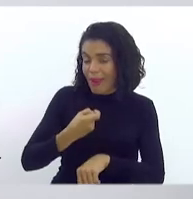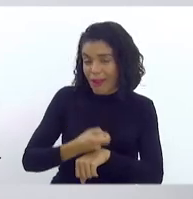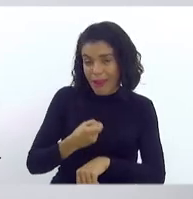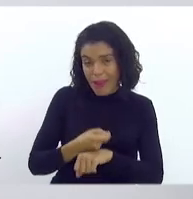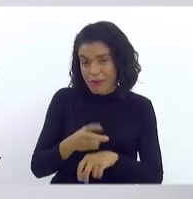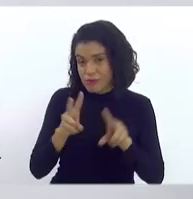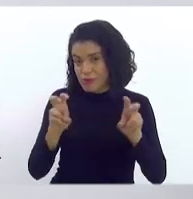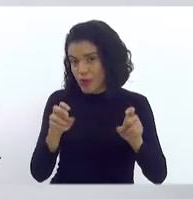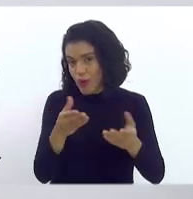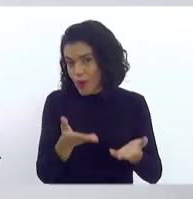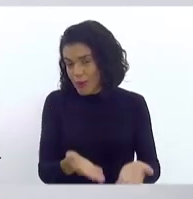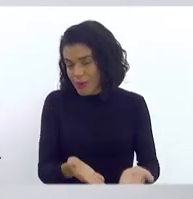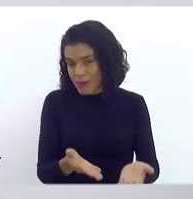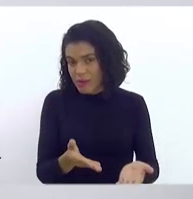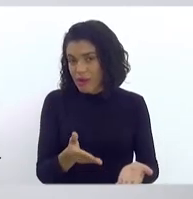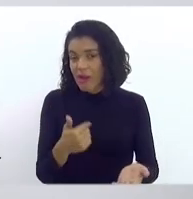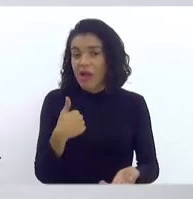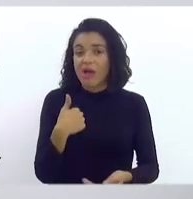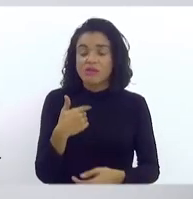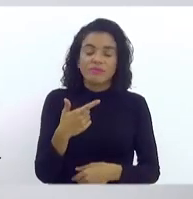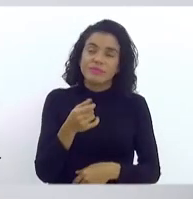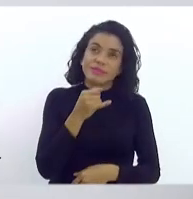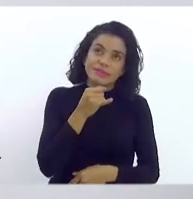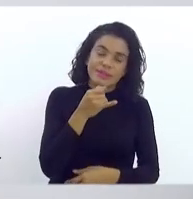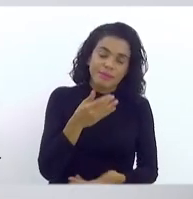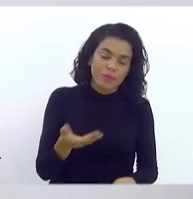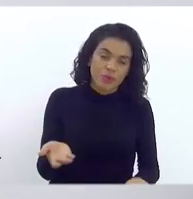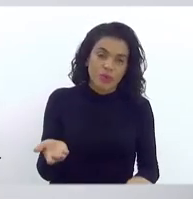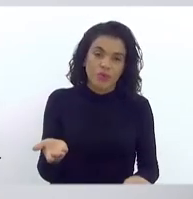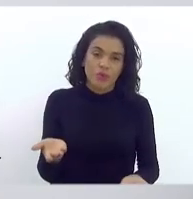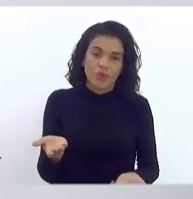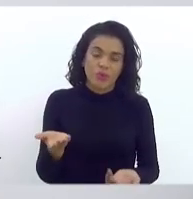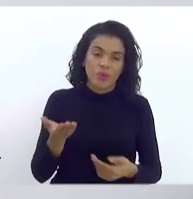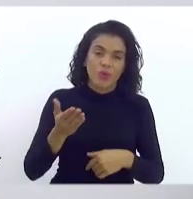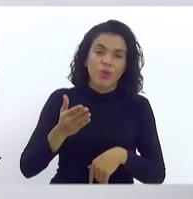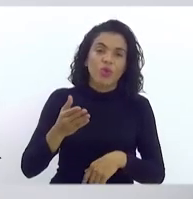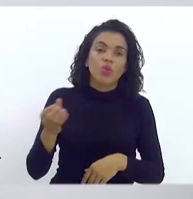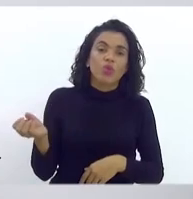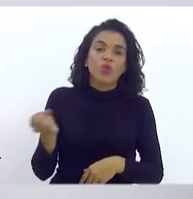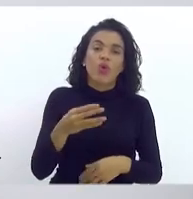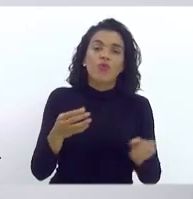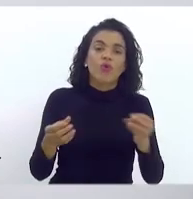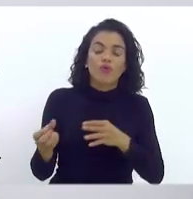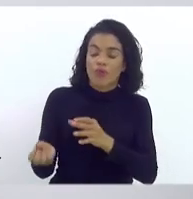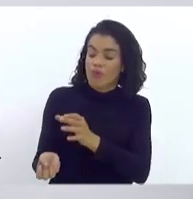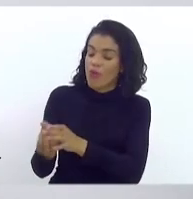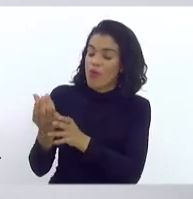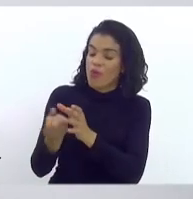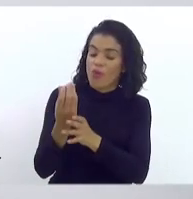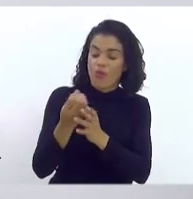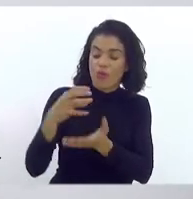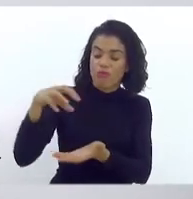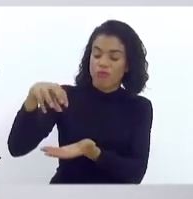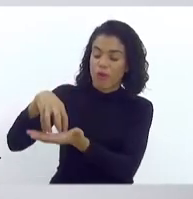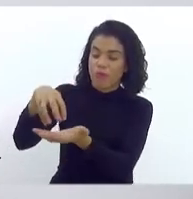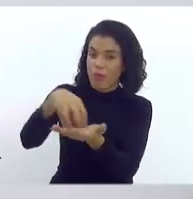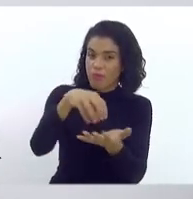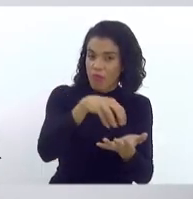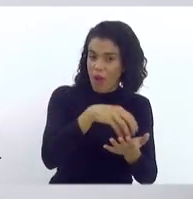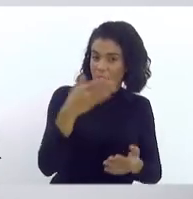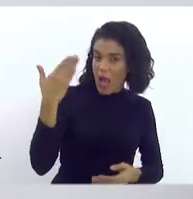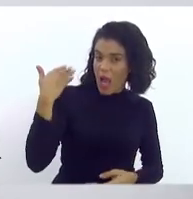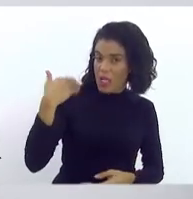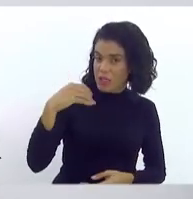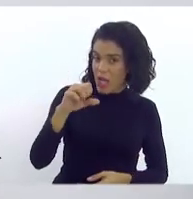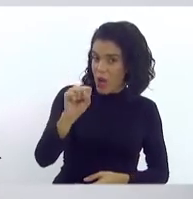fica apesar do aumento, por exemplo, dos novos postos de GNV, que era uma média de 8 por ano, agora acho que ano passado